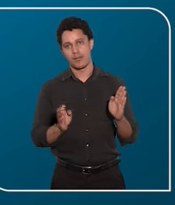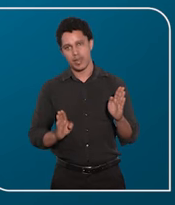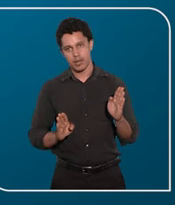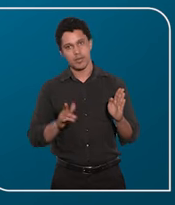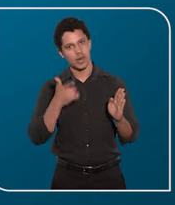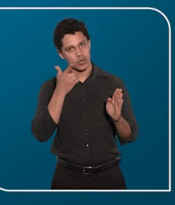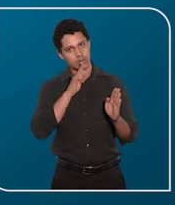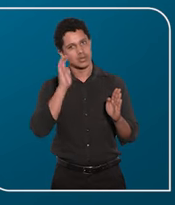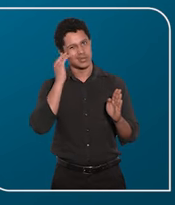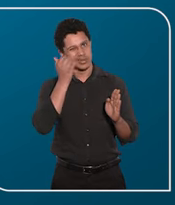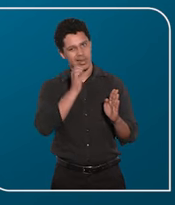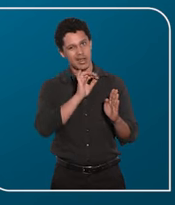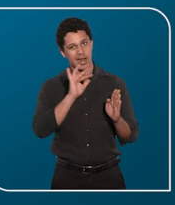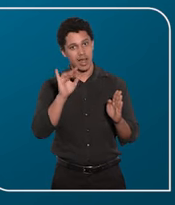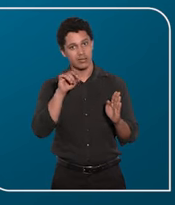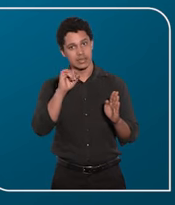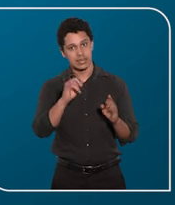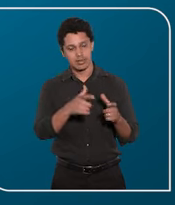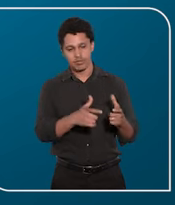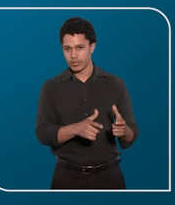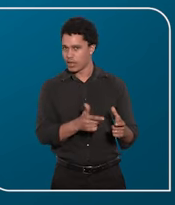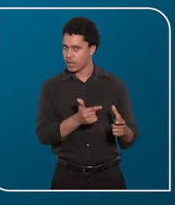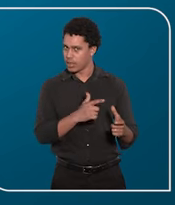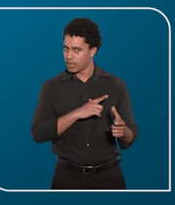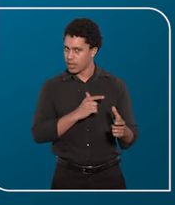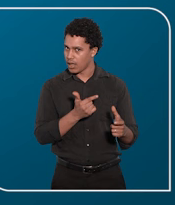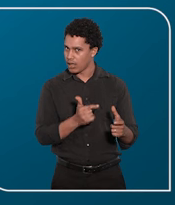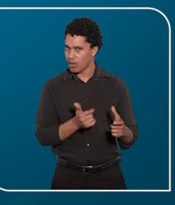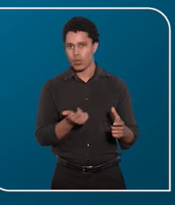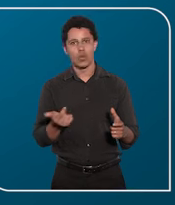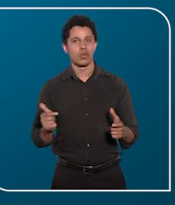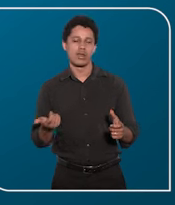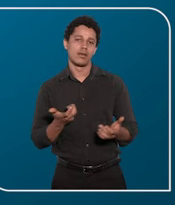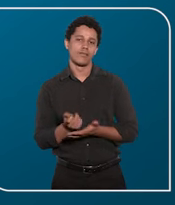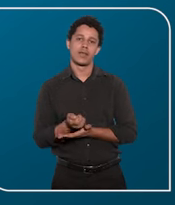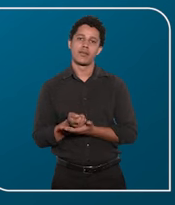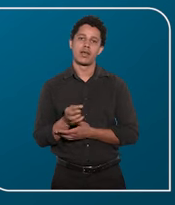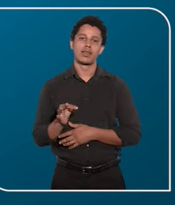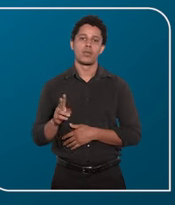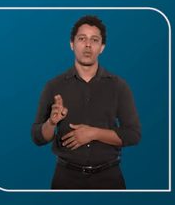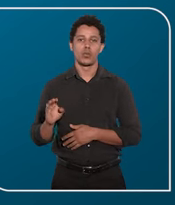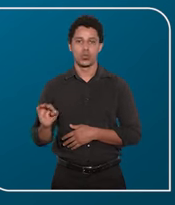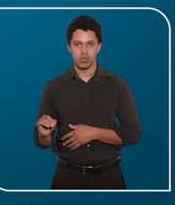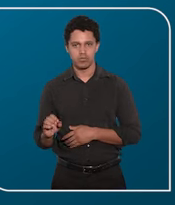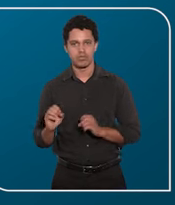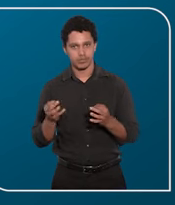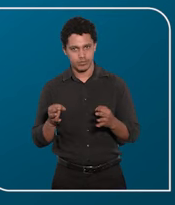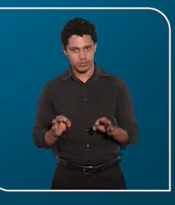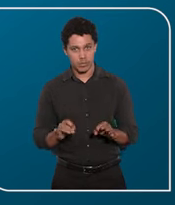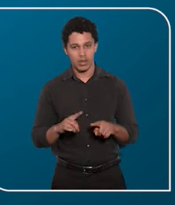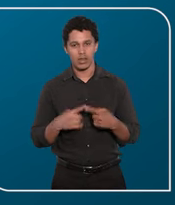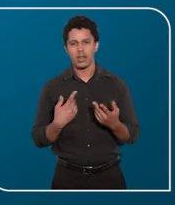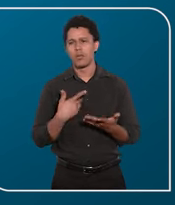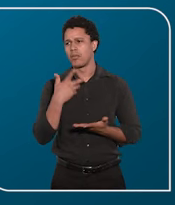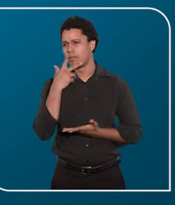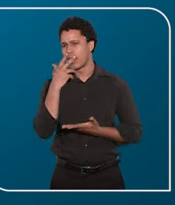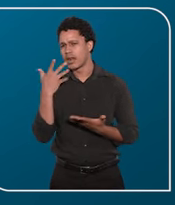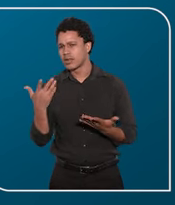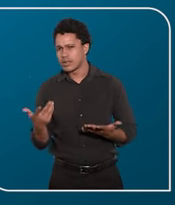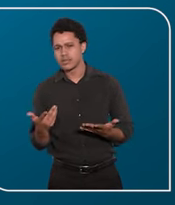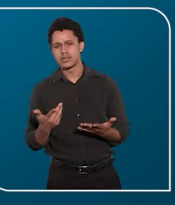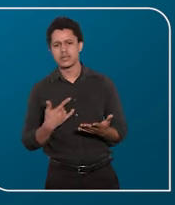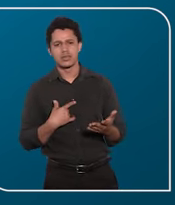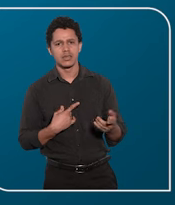se a anuidade ela tem ou não tem natureza tributária, certo? Então, assim, o que me parece que se